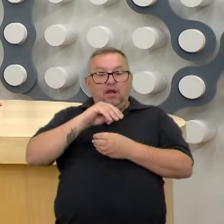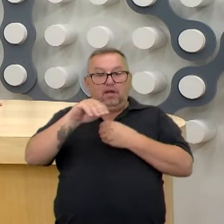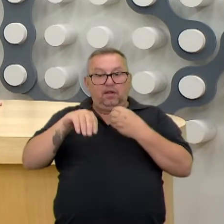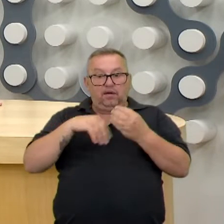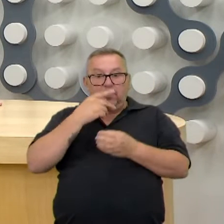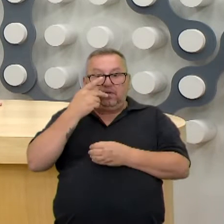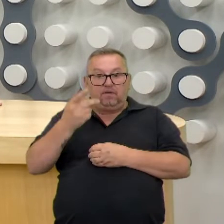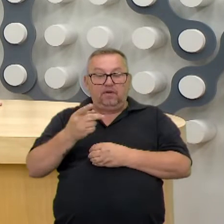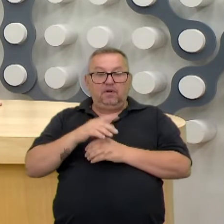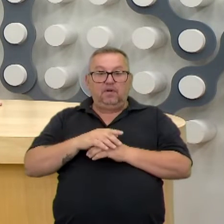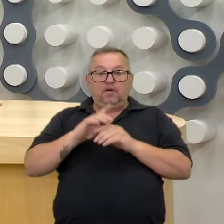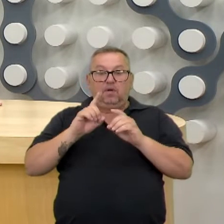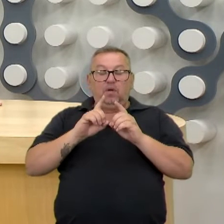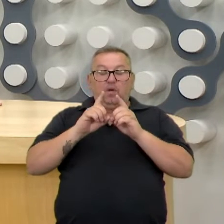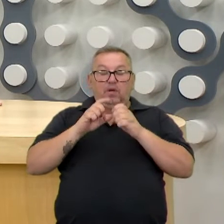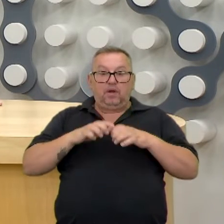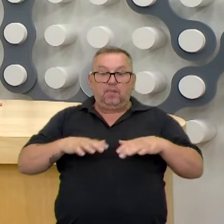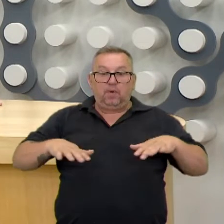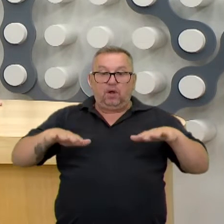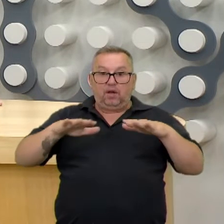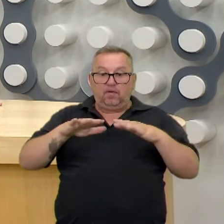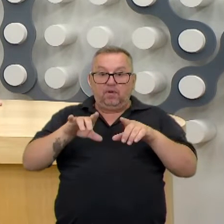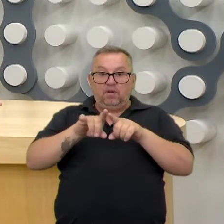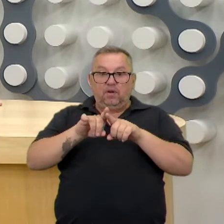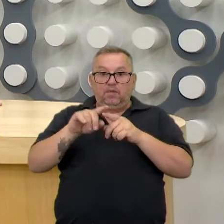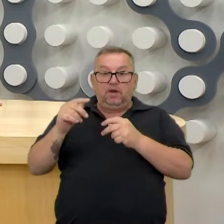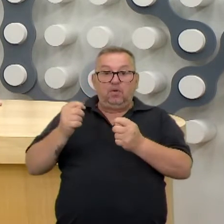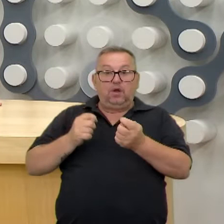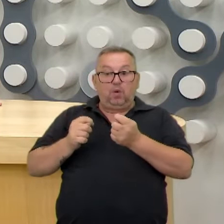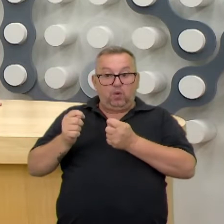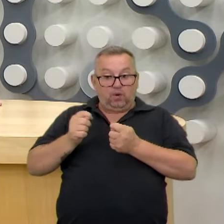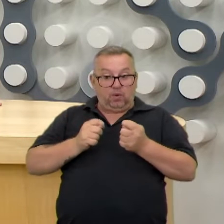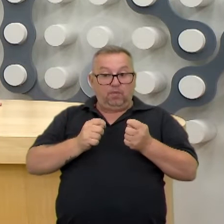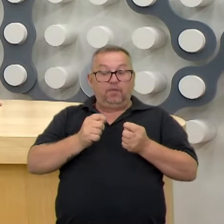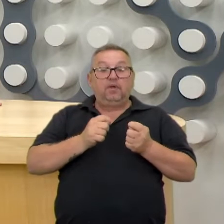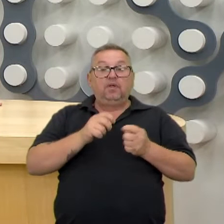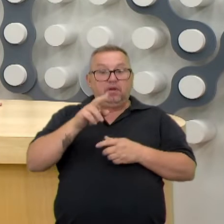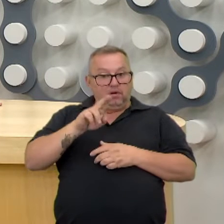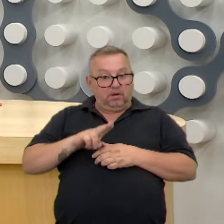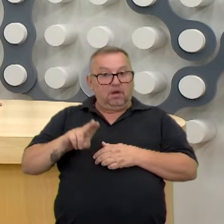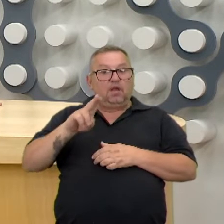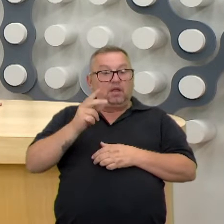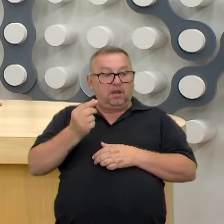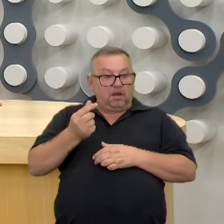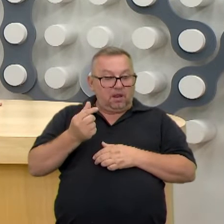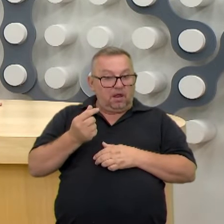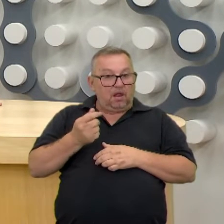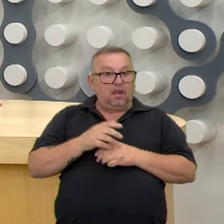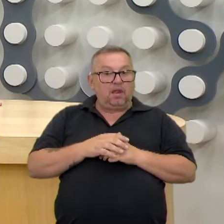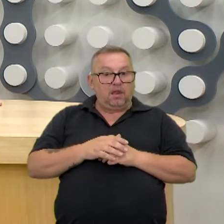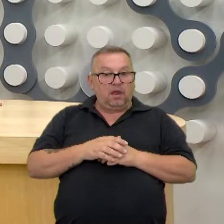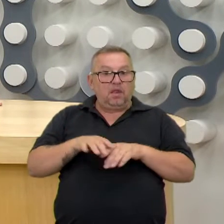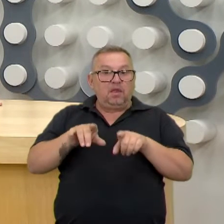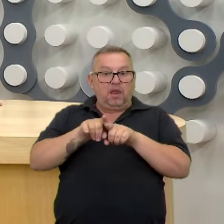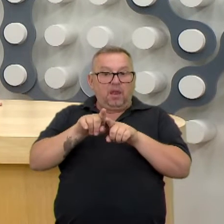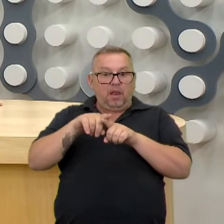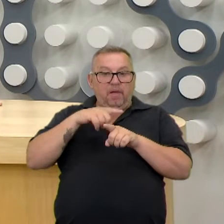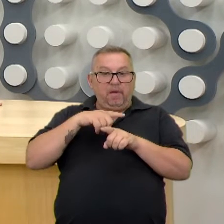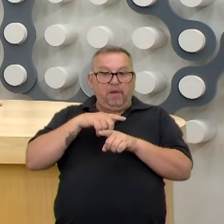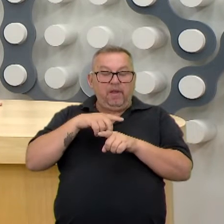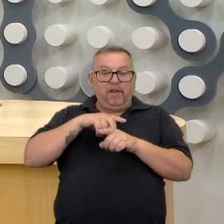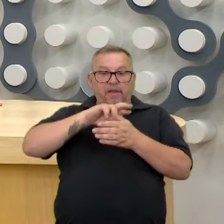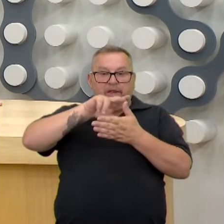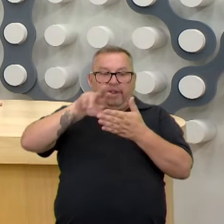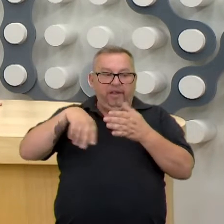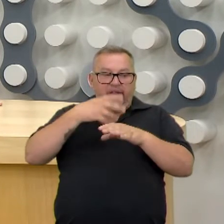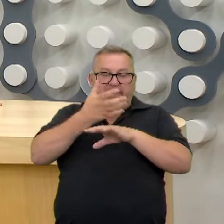sobre demografia, né? Os demógrafos, os economistas, eles podem estar tendo aí uma relação interdisciplinar e multidisciplinar,